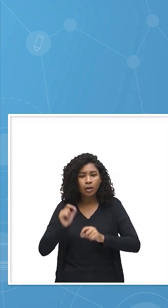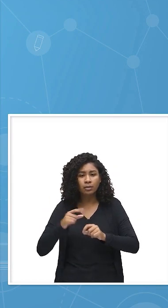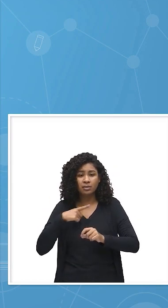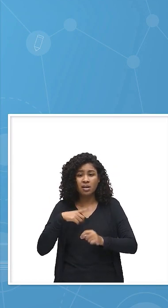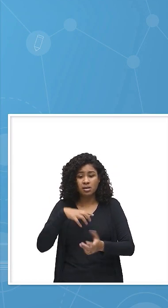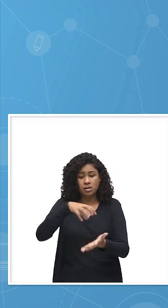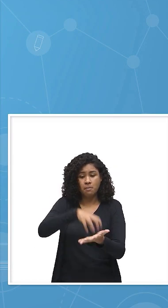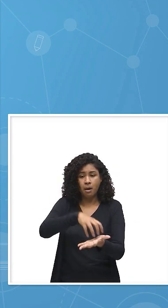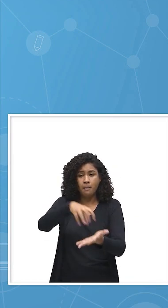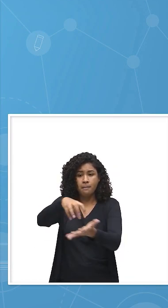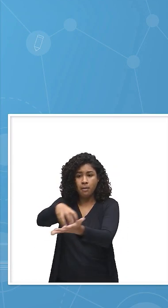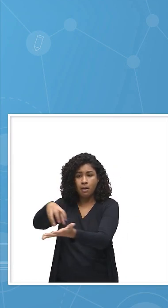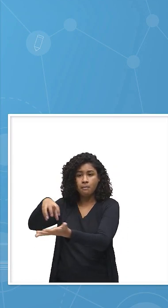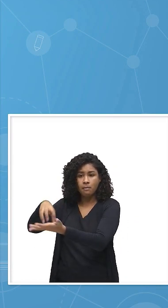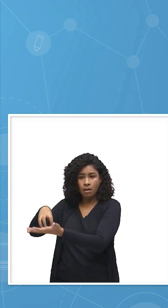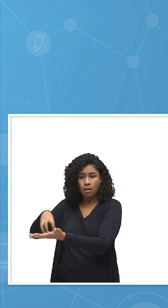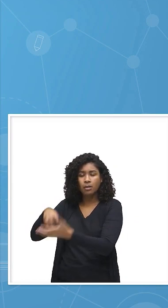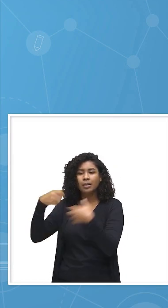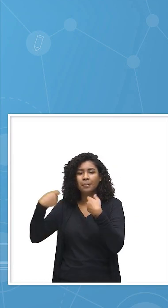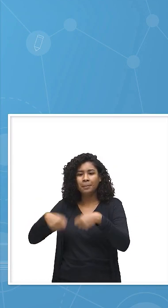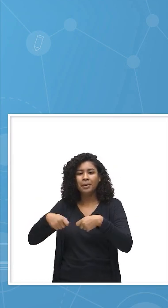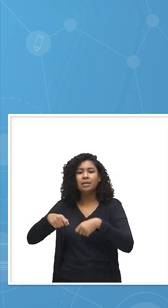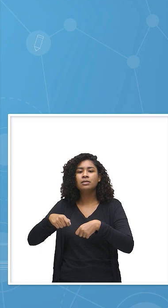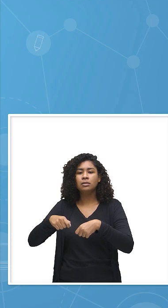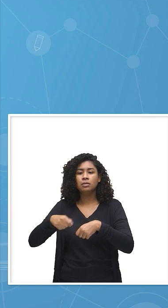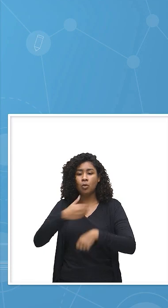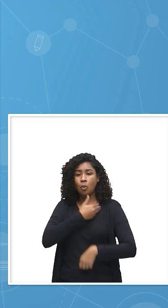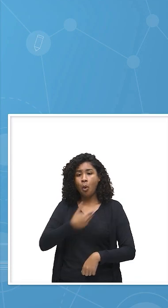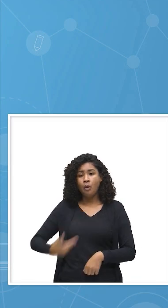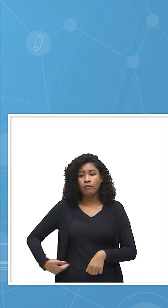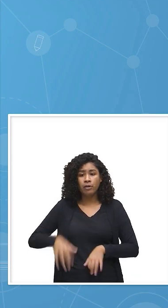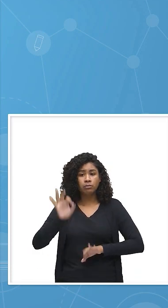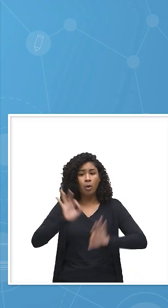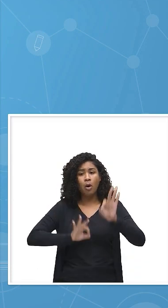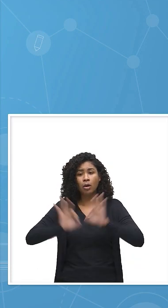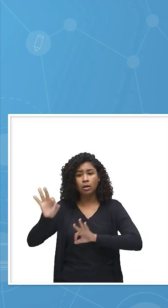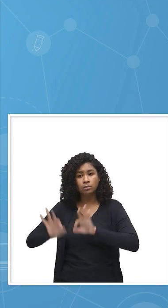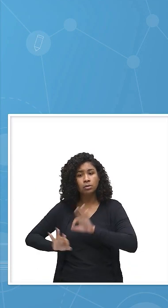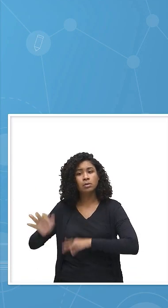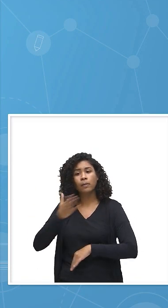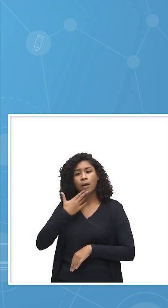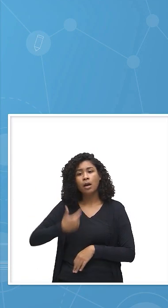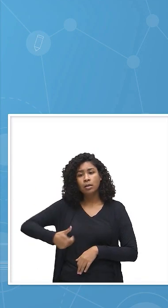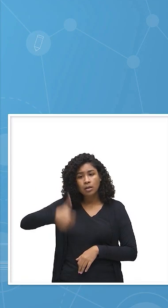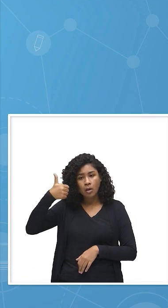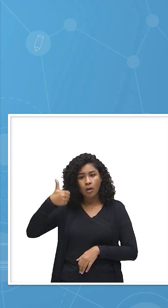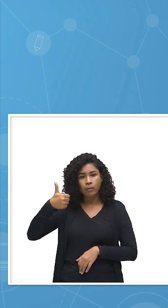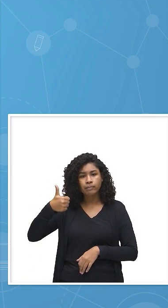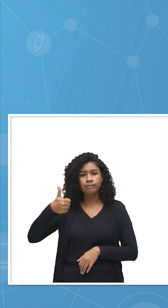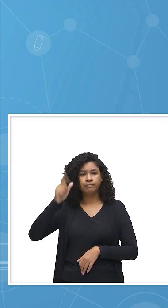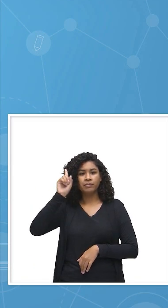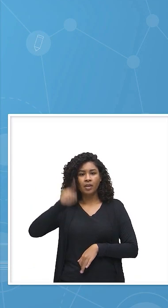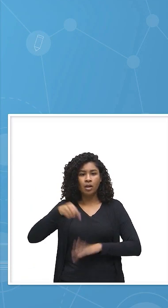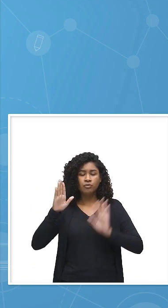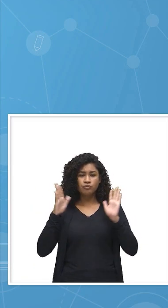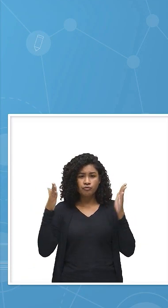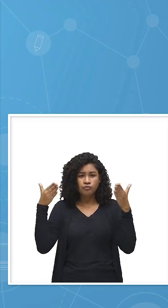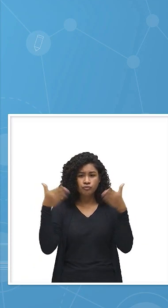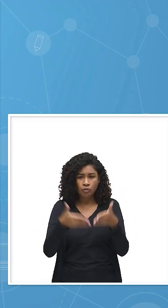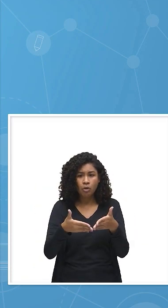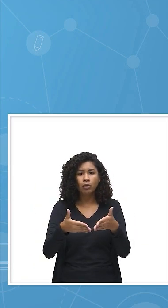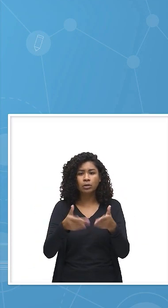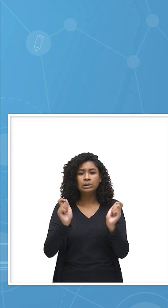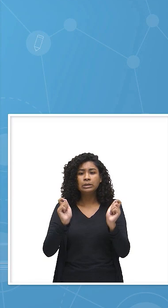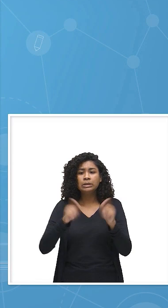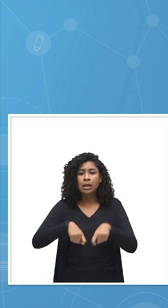humanos que crescem, eles precisam de uma nova forma de governo. Que forma de governo é essa? Um governo centralizado para